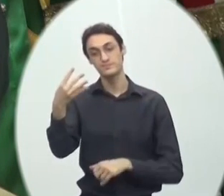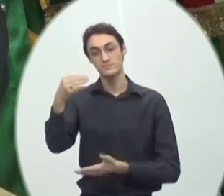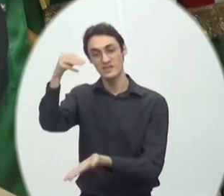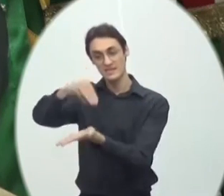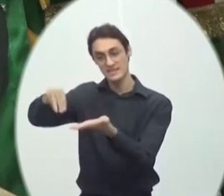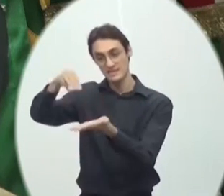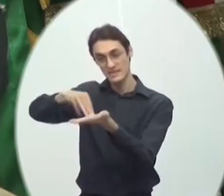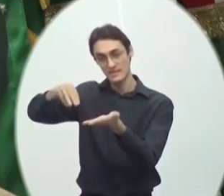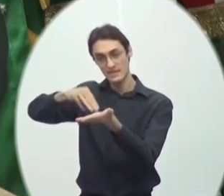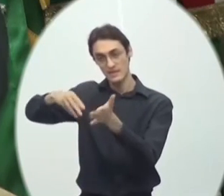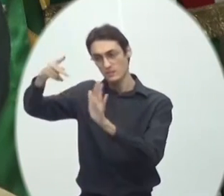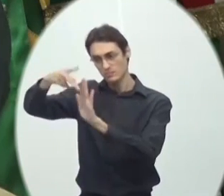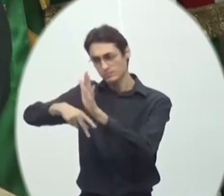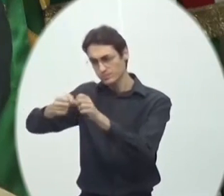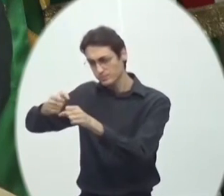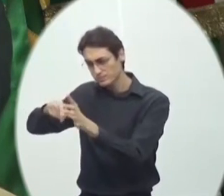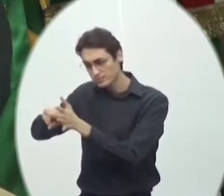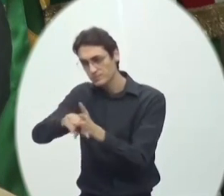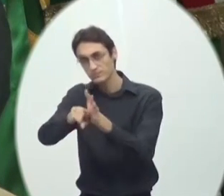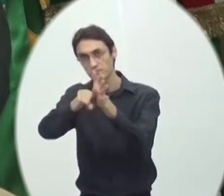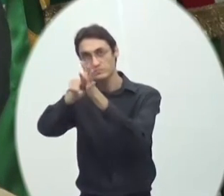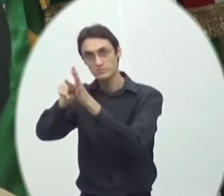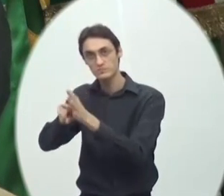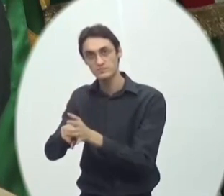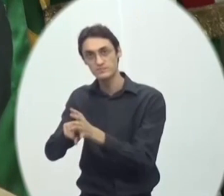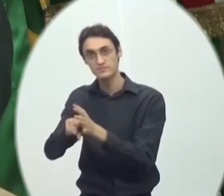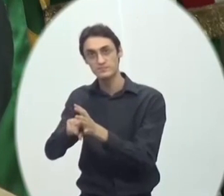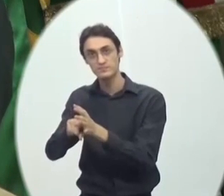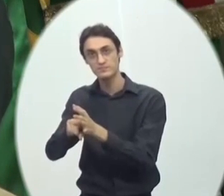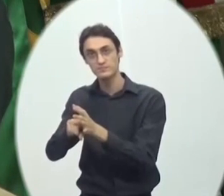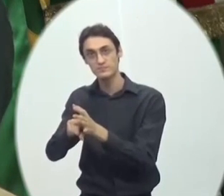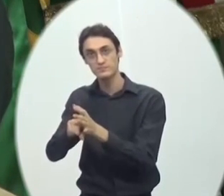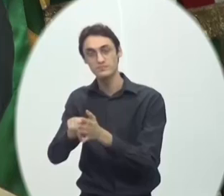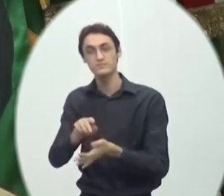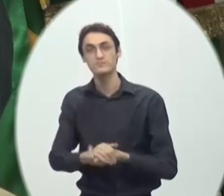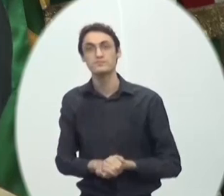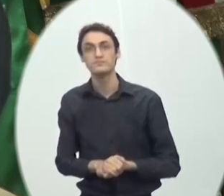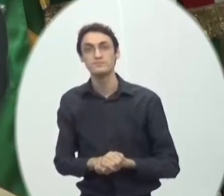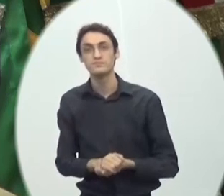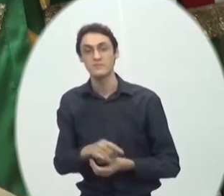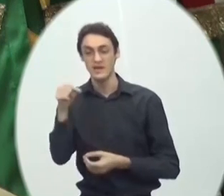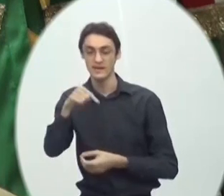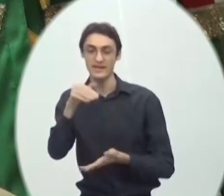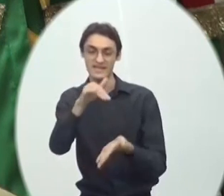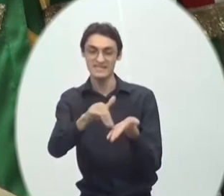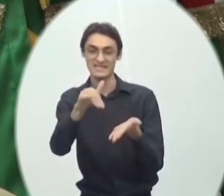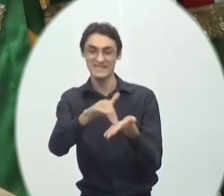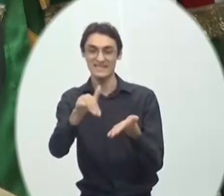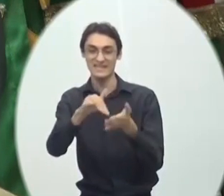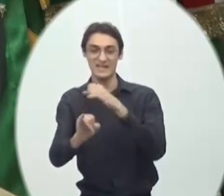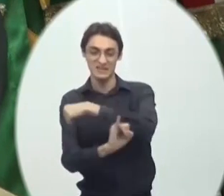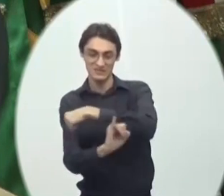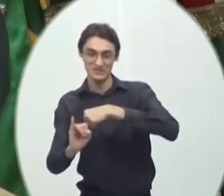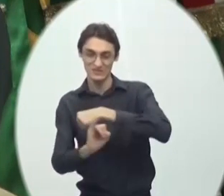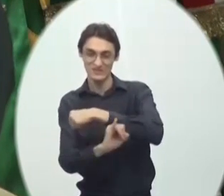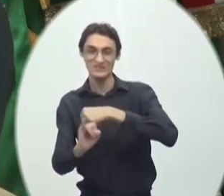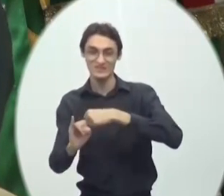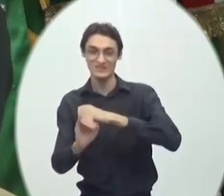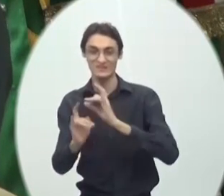de Planejamento, que lá é Secretaria Municipal de Planejamento e Meio Ambiente, aqui é Secretaria de Infraestrutura e Mobilidade